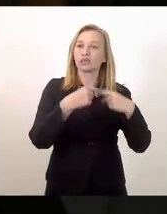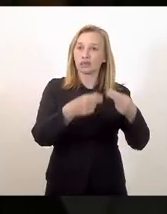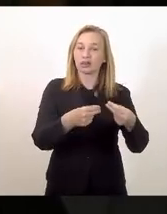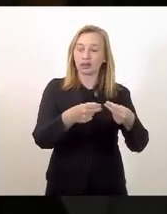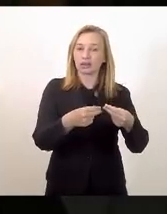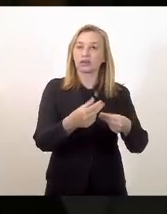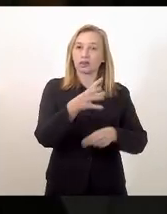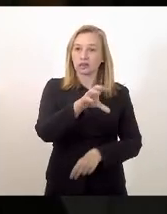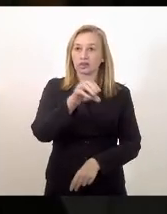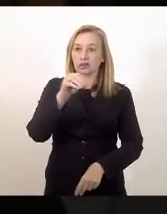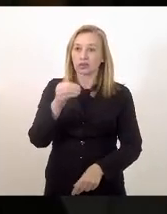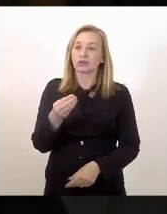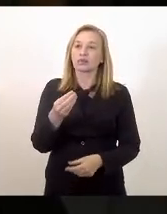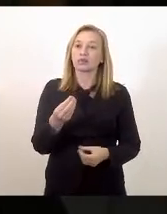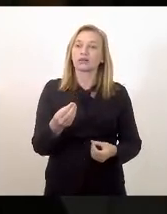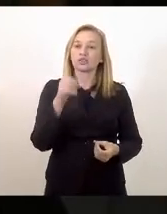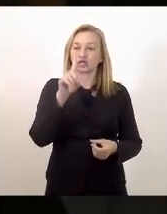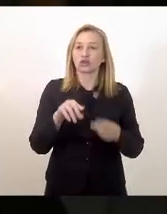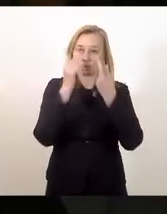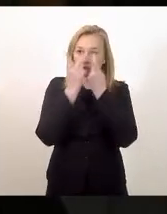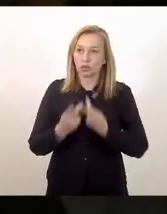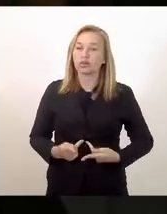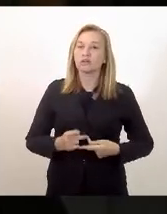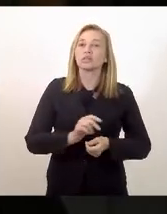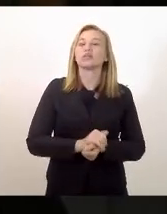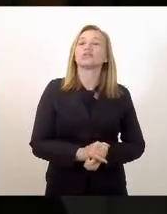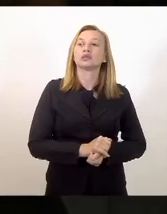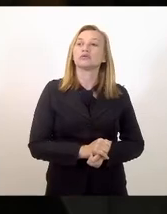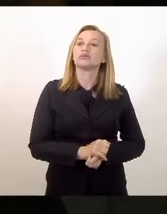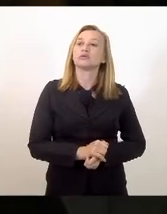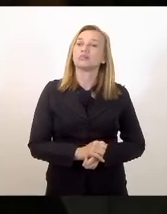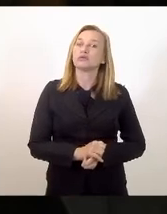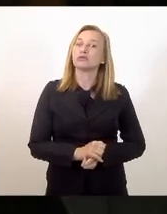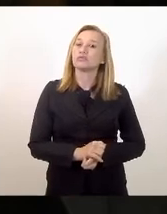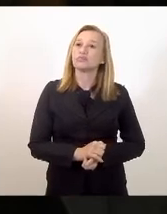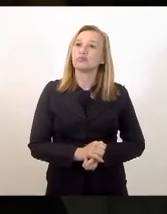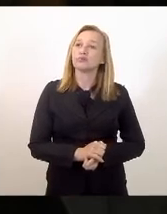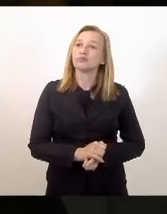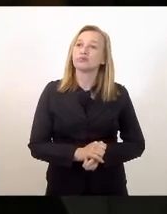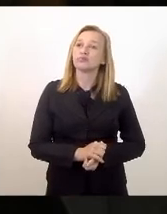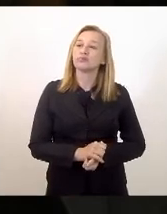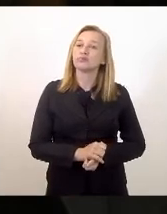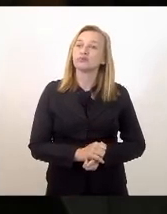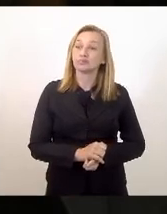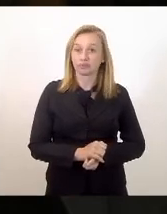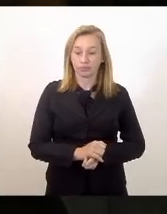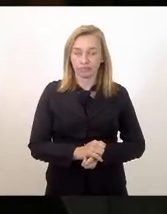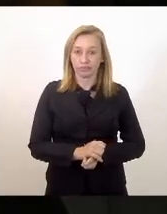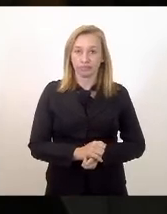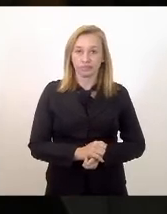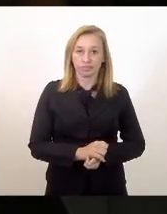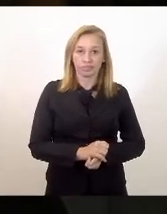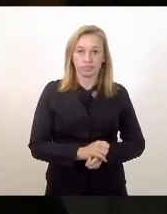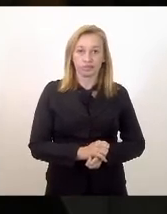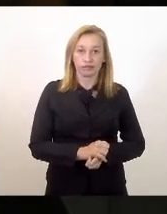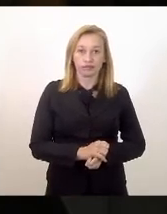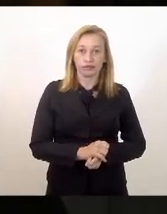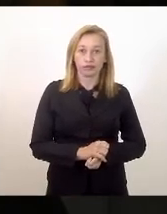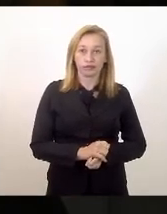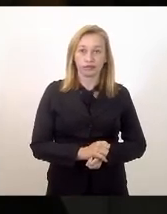Direitos Humanos, e portanto, fazer essa menção,